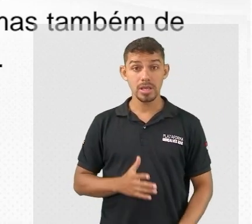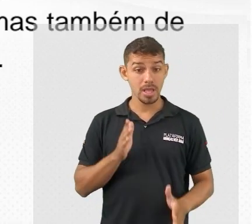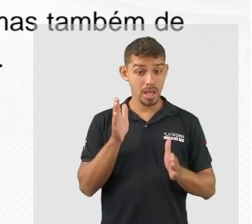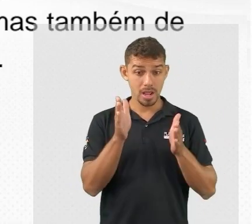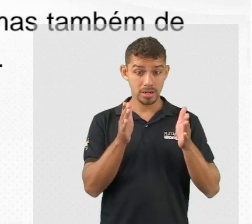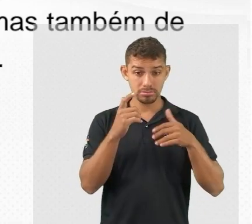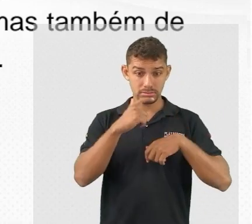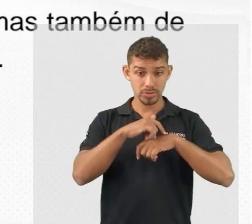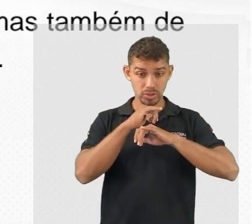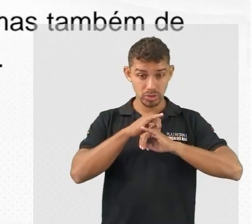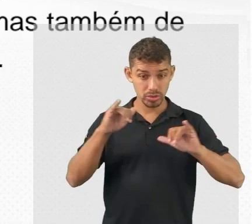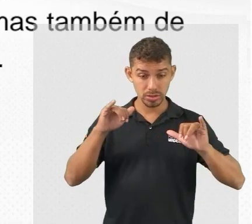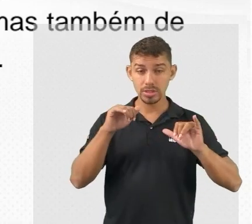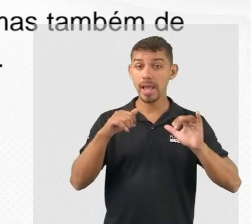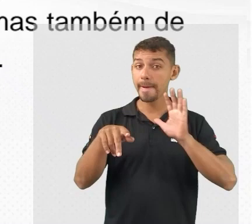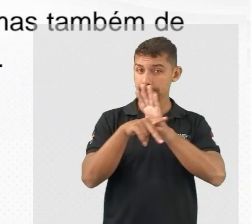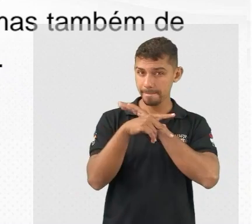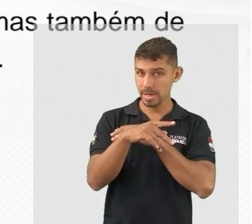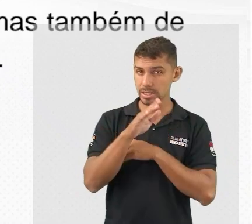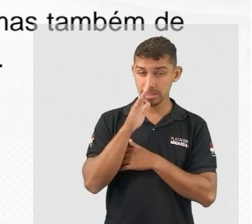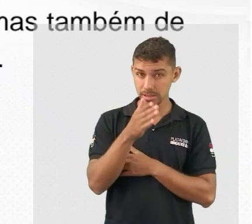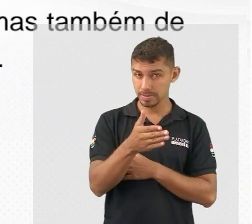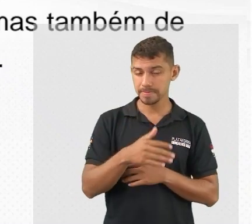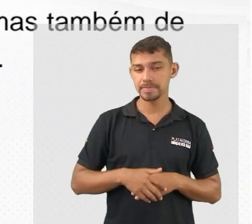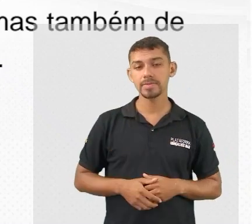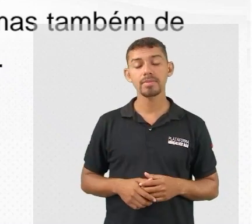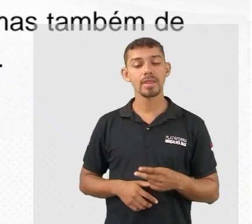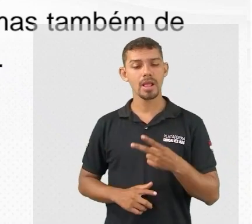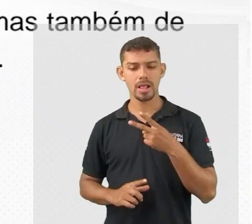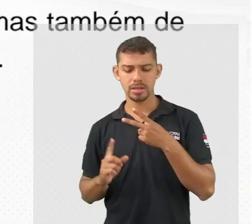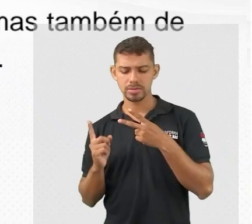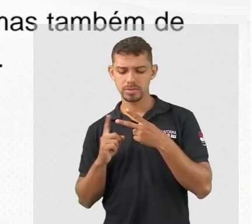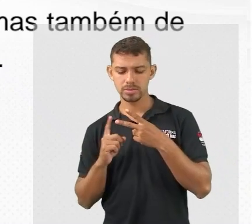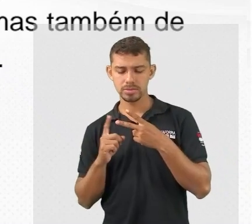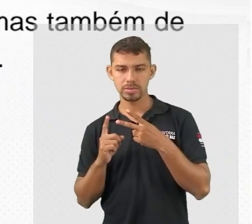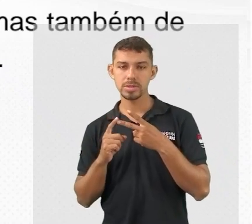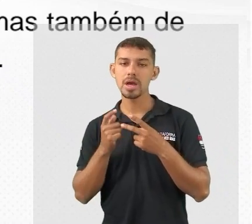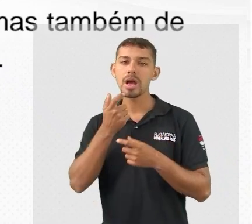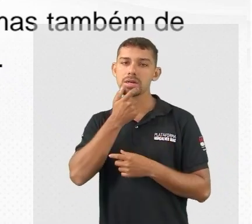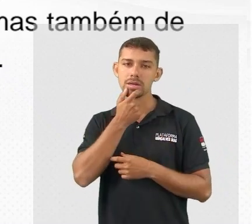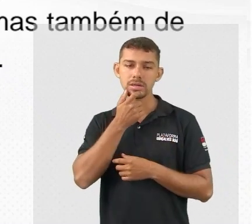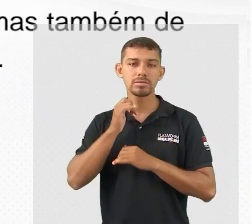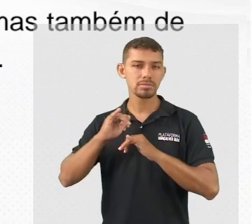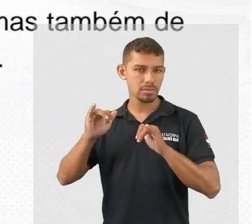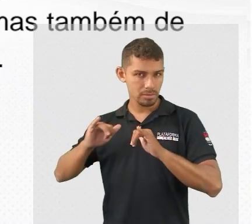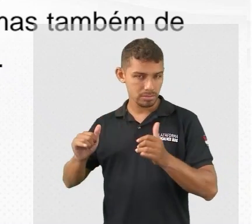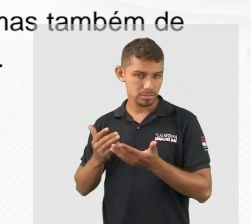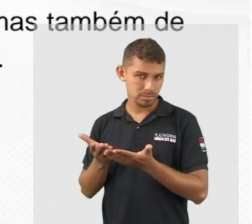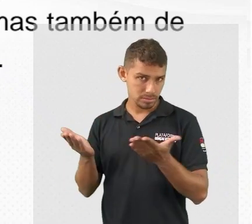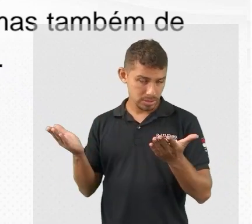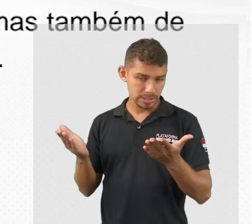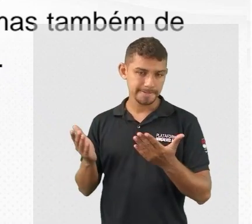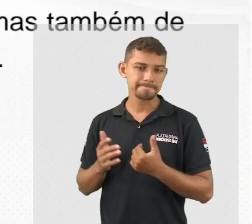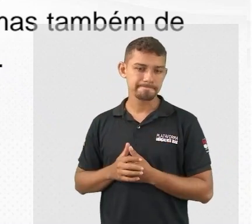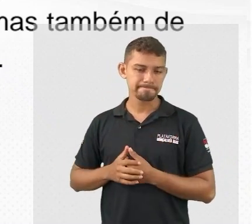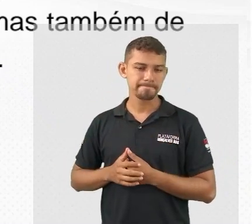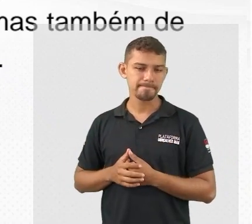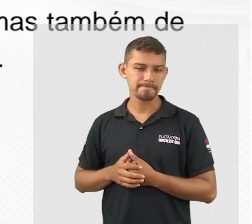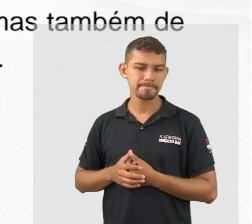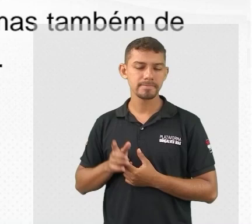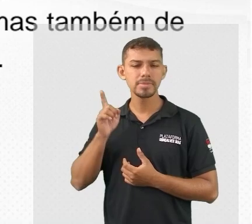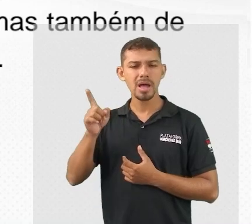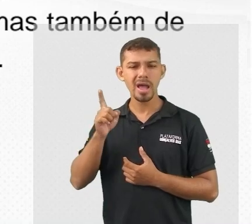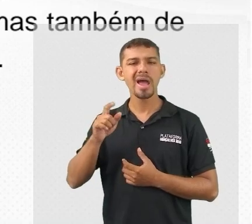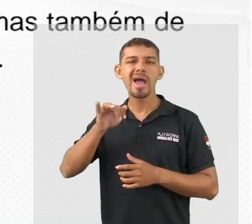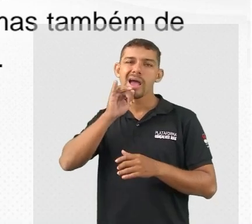ali de divulgação é para isso. A segunda opção, que é essa expressão que eu citei ainda há pouco, merchandising, é quando